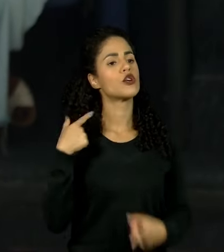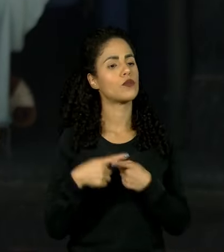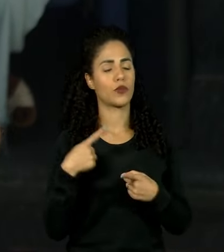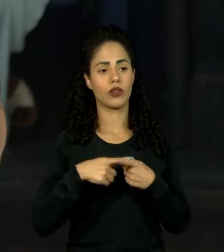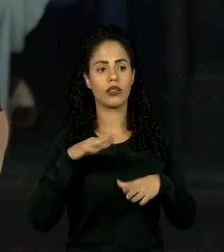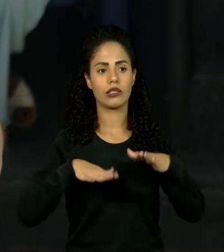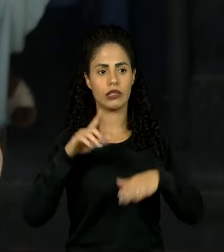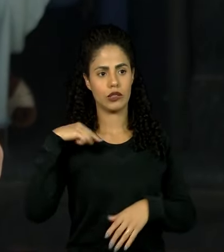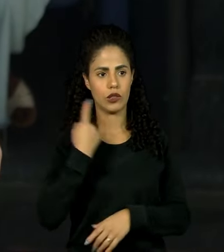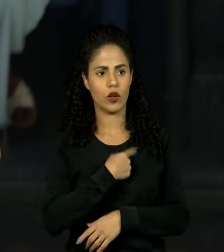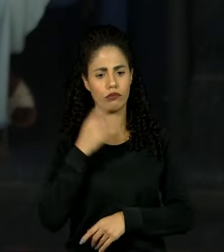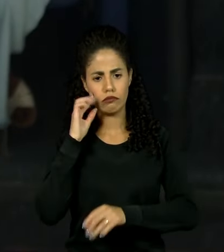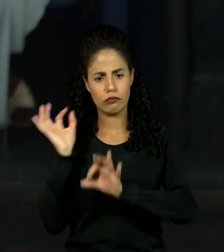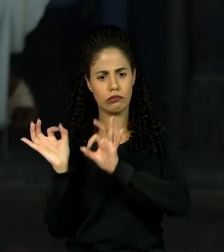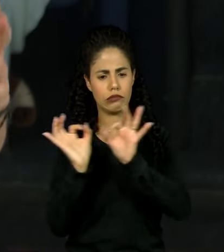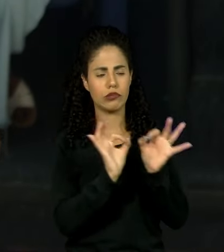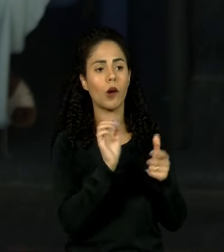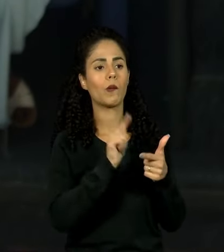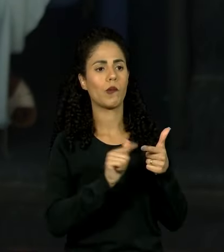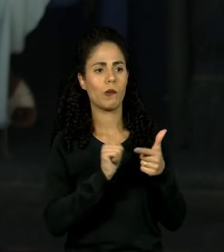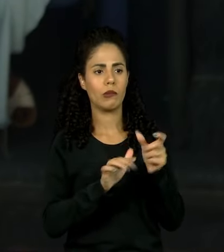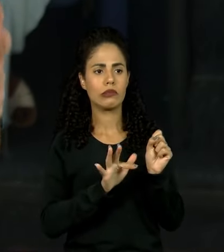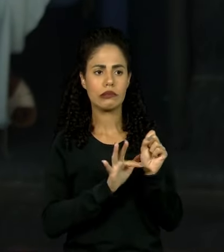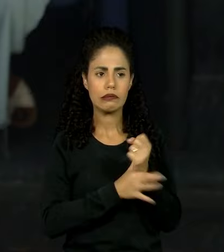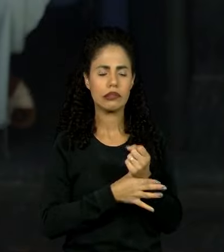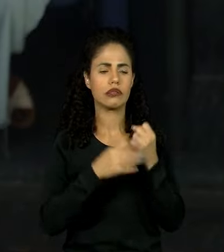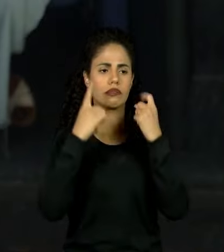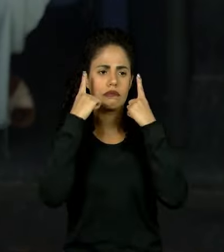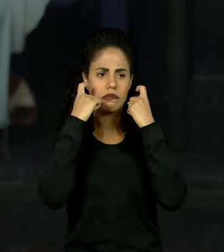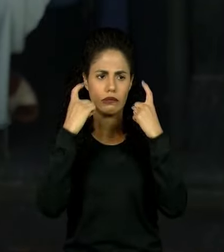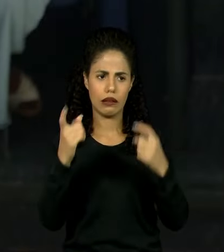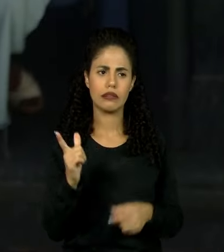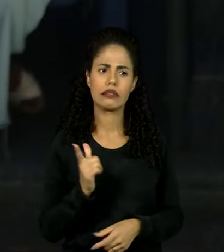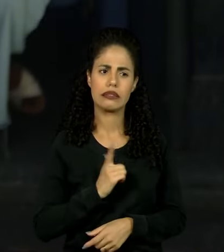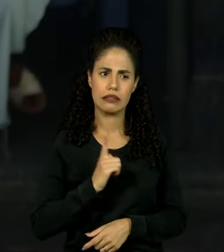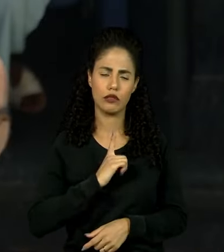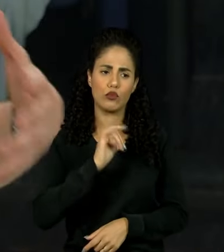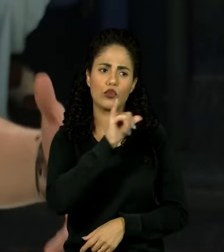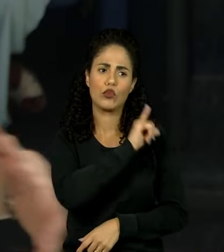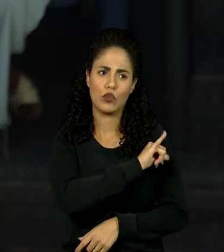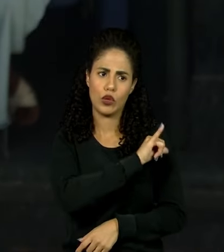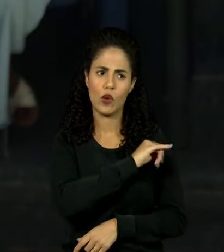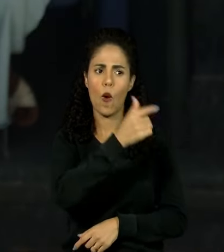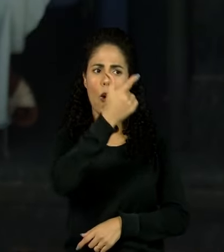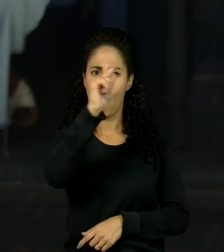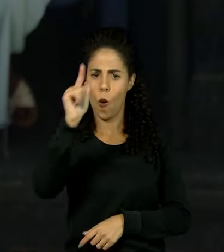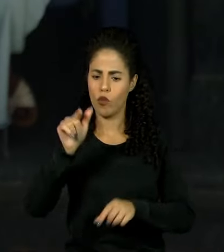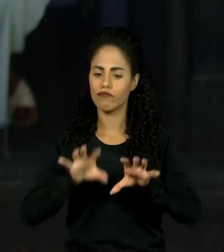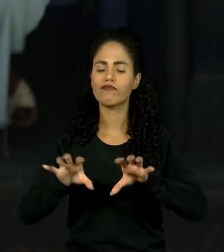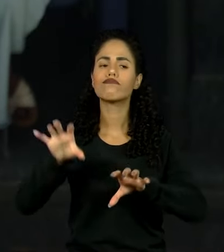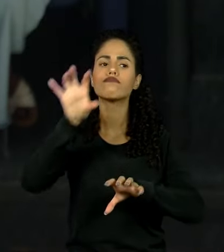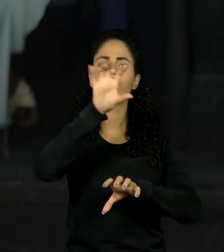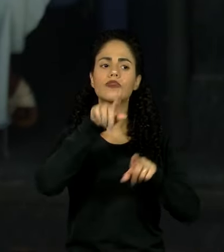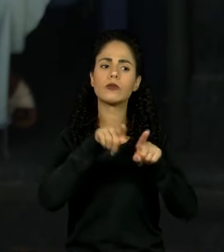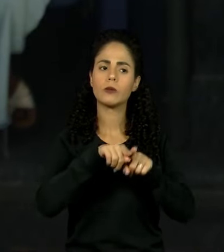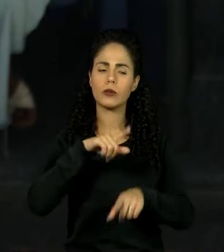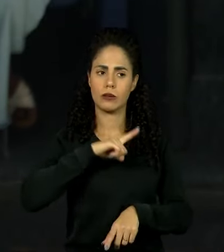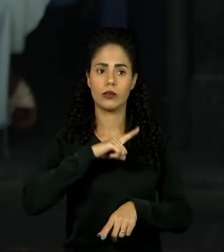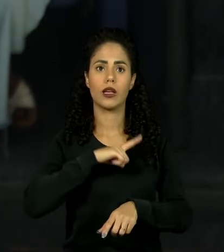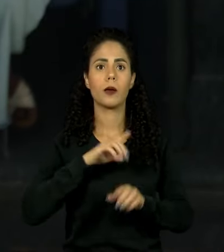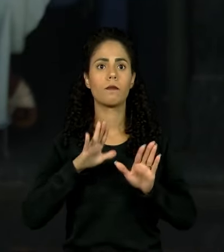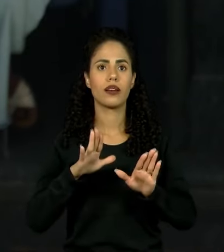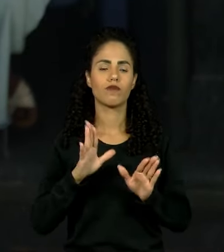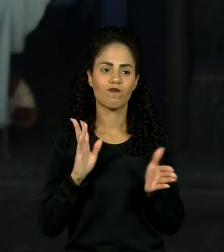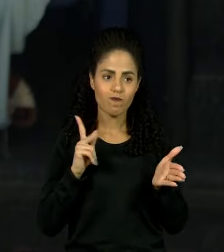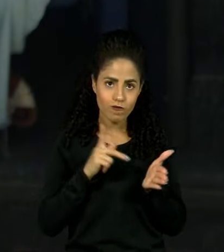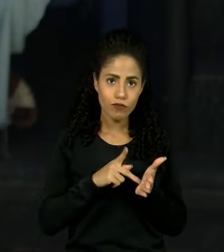claro que a gente acompanha problemas de segurança de violência né que tem no Rio de Janeiro tem outros lugares do Brasil Eu não eu eu